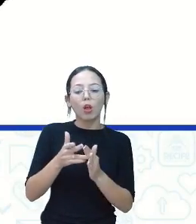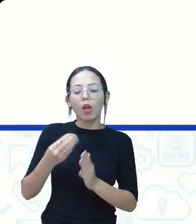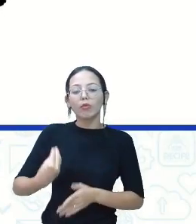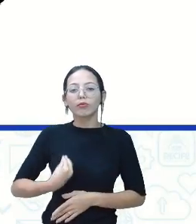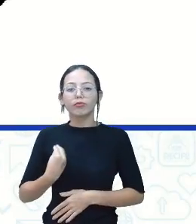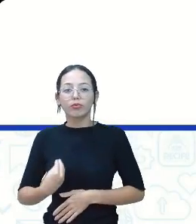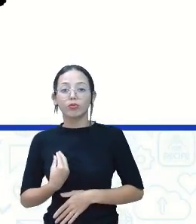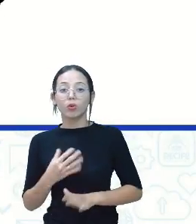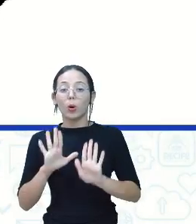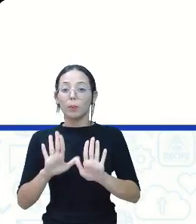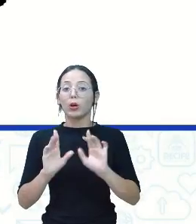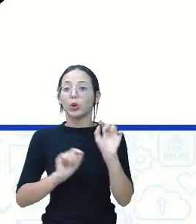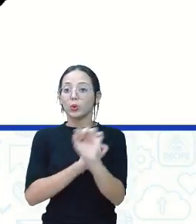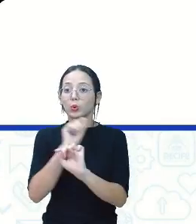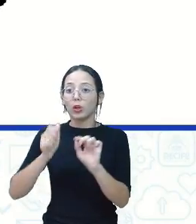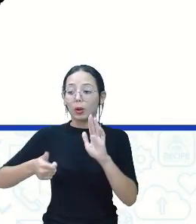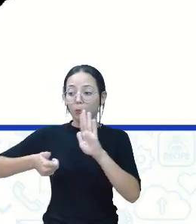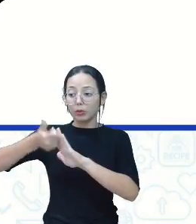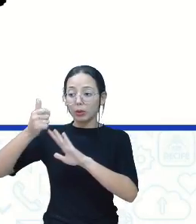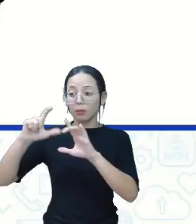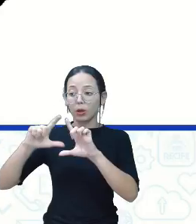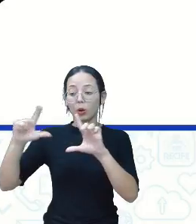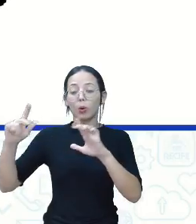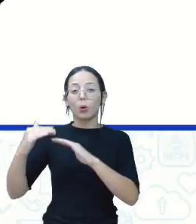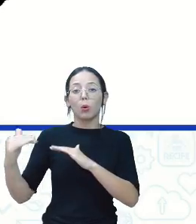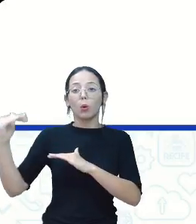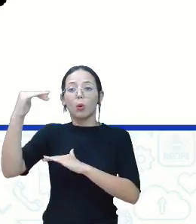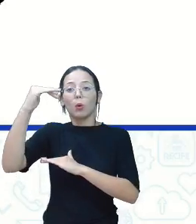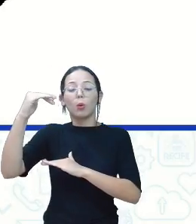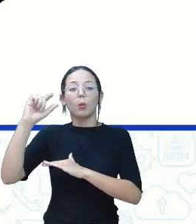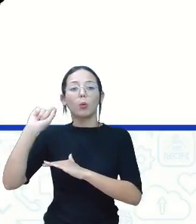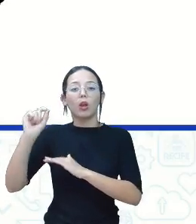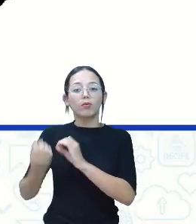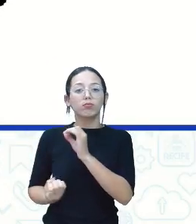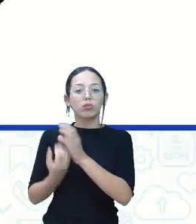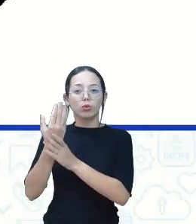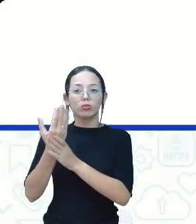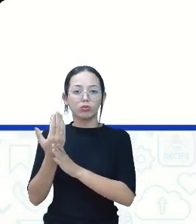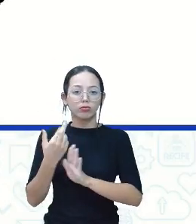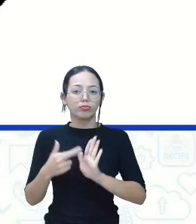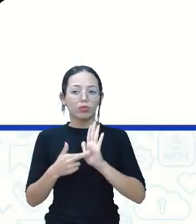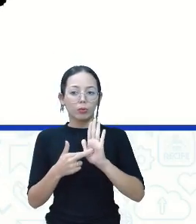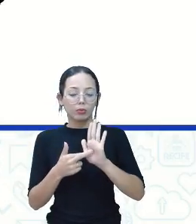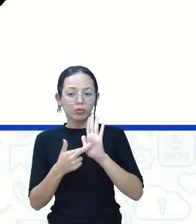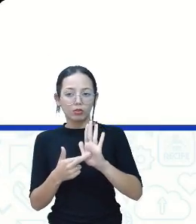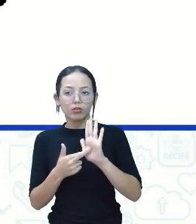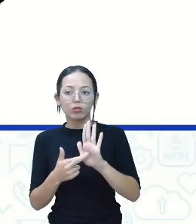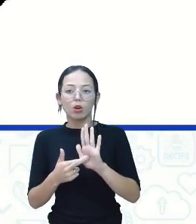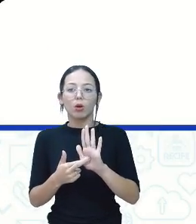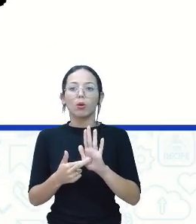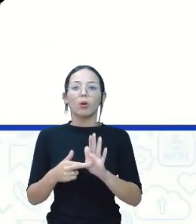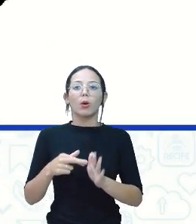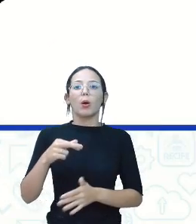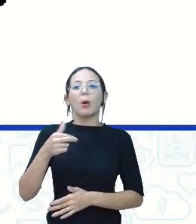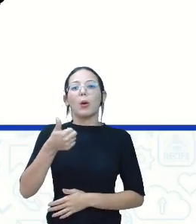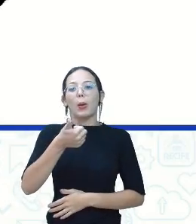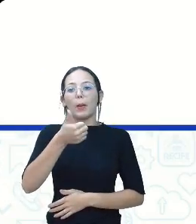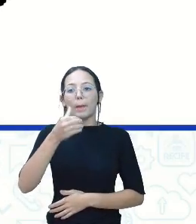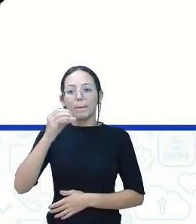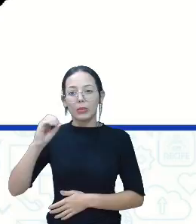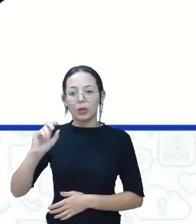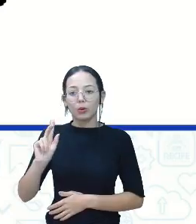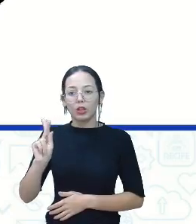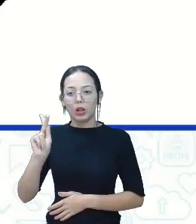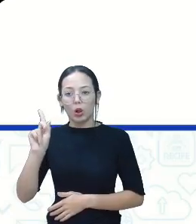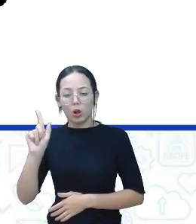vivo, sabendo que o primeiro ser é um ser produtor. Então, aqui eu representei 1000 quilogramas, ela é representada